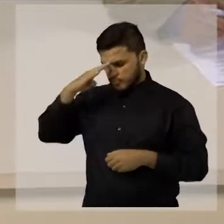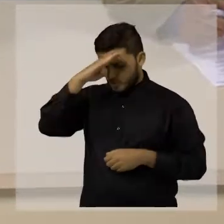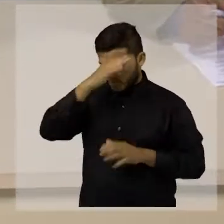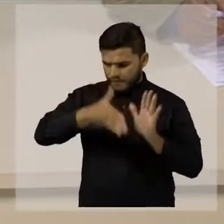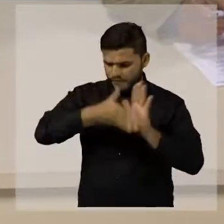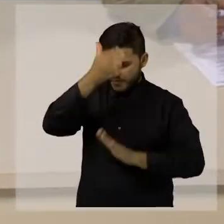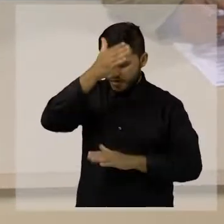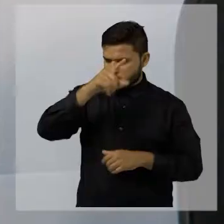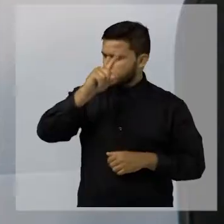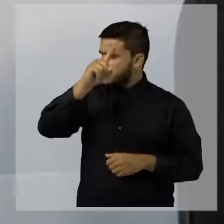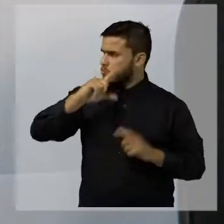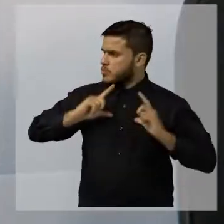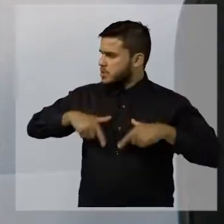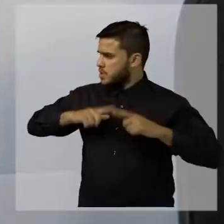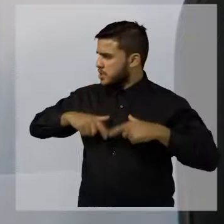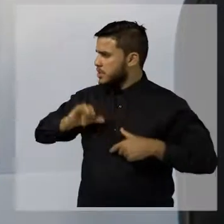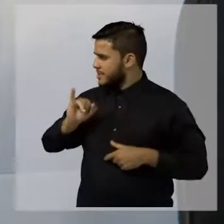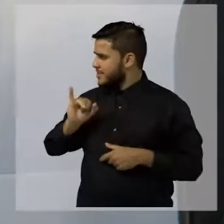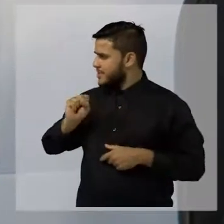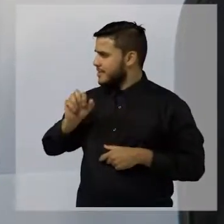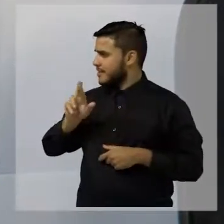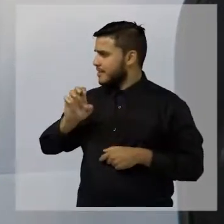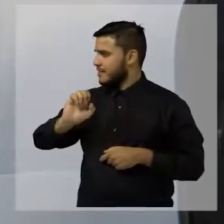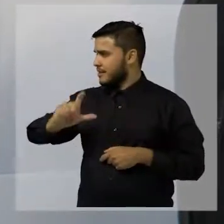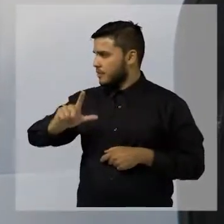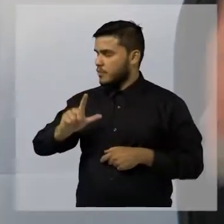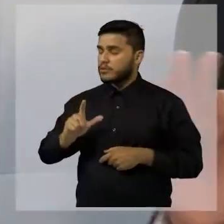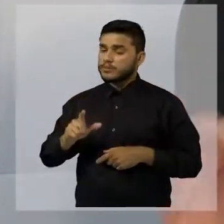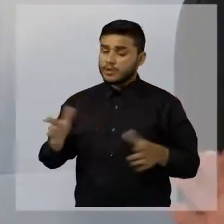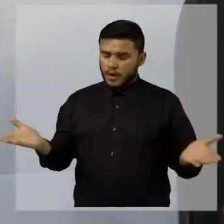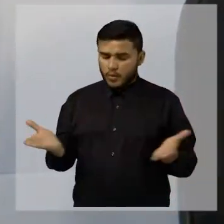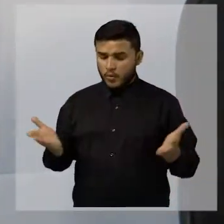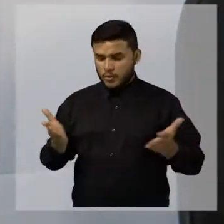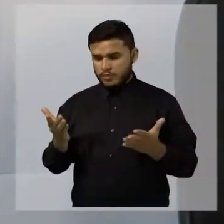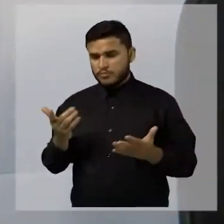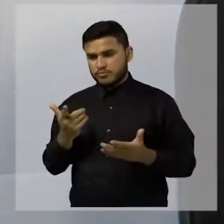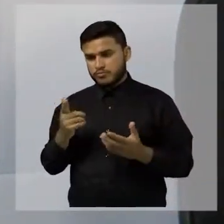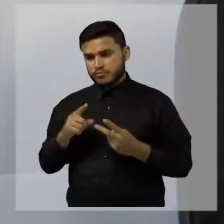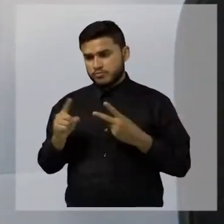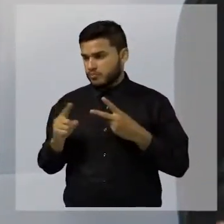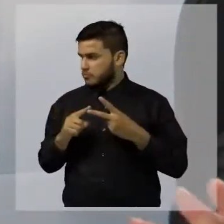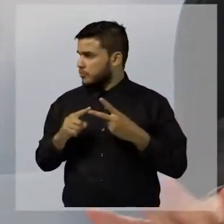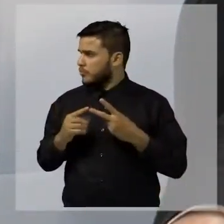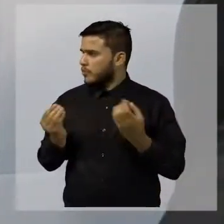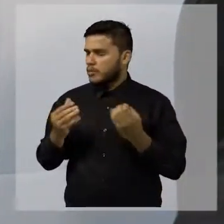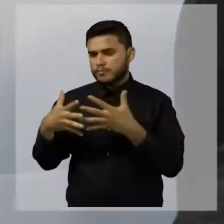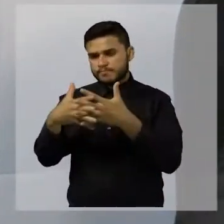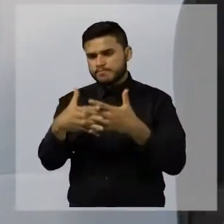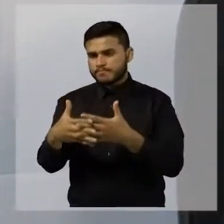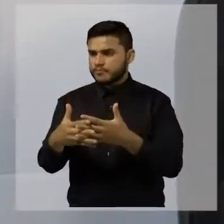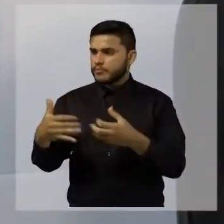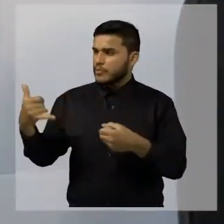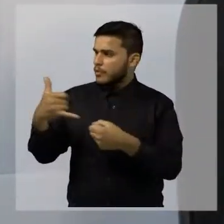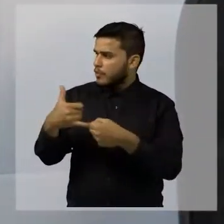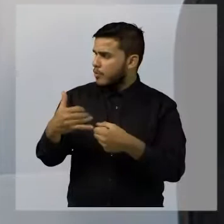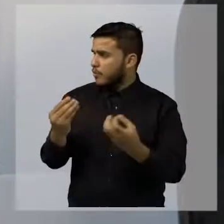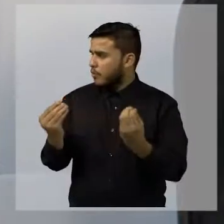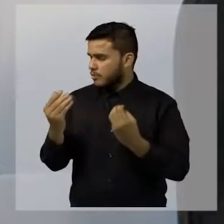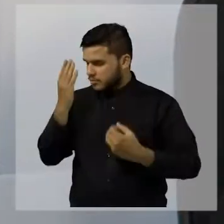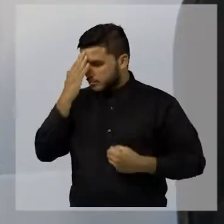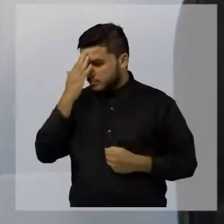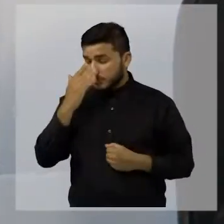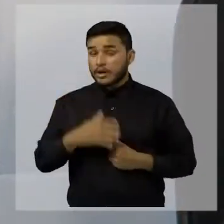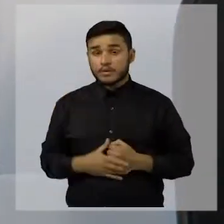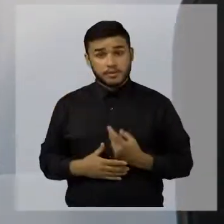e agora essa questão dos caminhoneiros demonstra uma coisa muito interessante. O Jair Bolsonaro se desloca para a